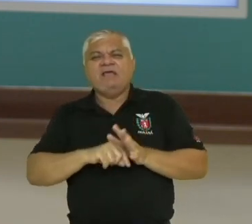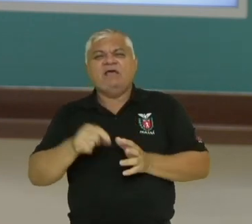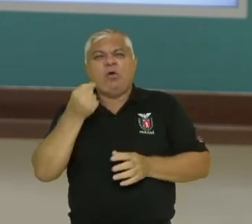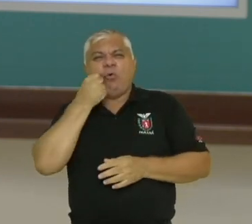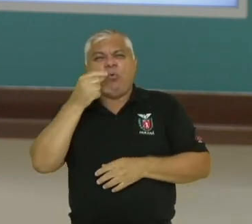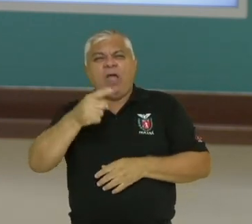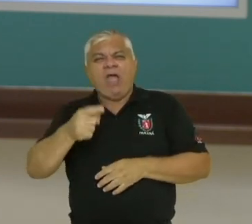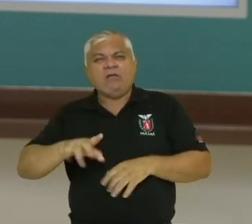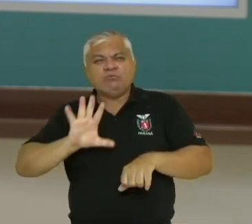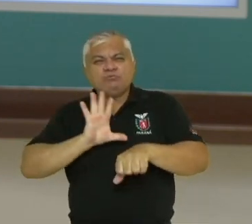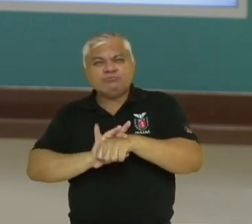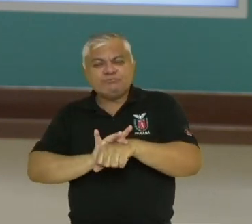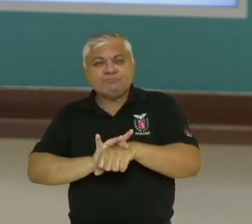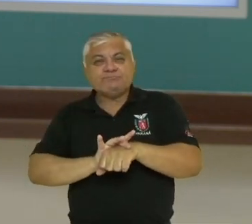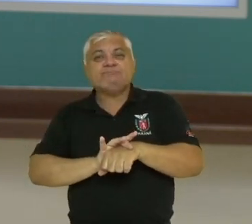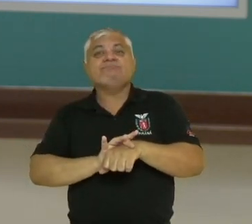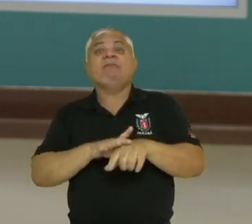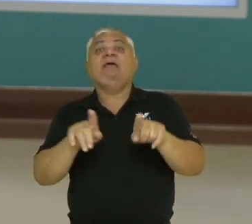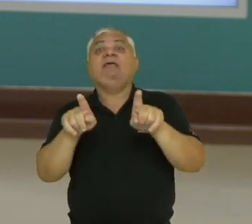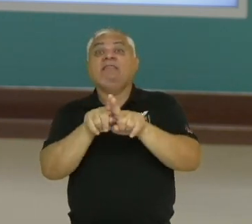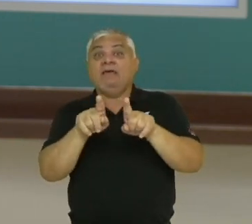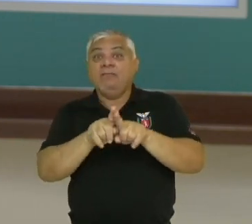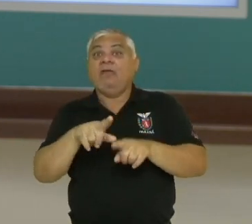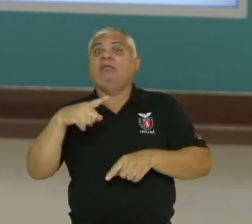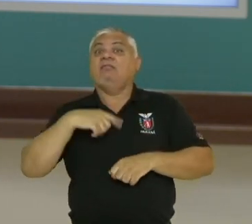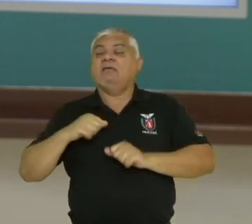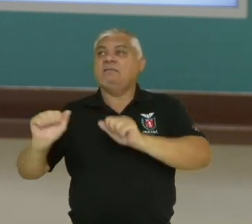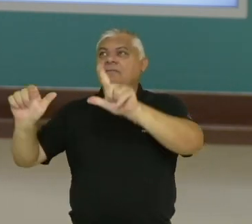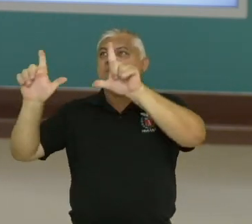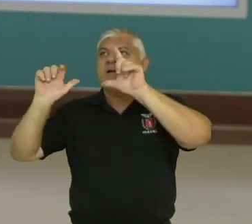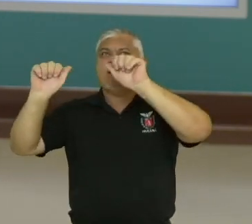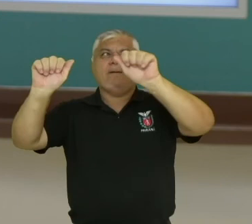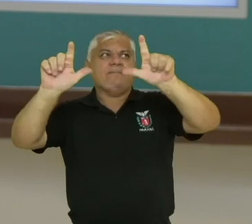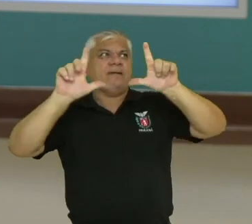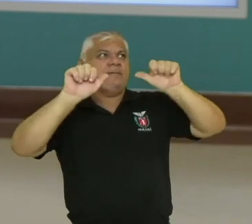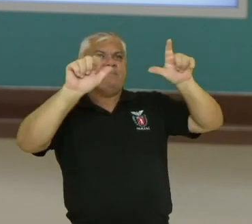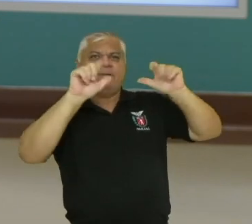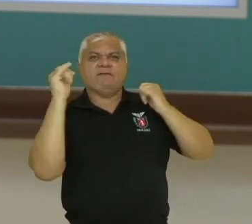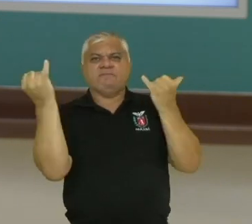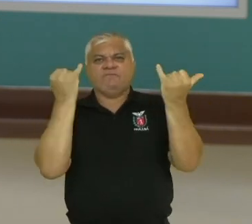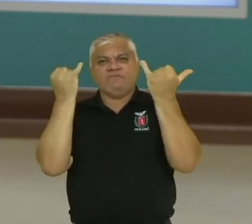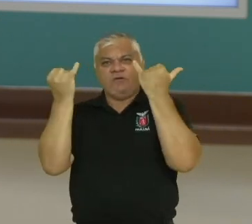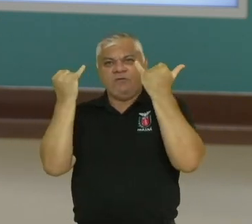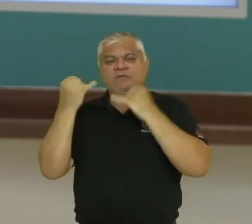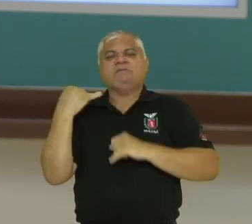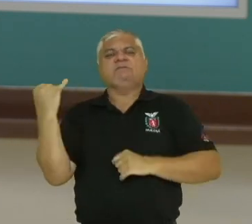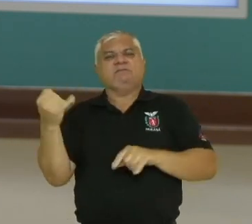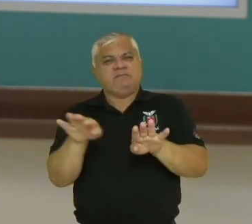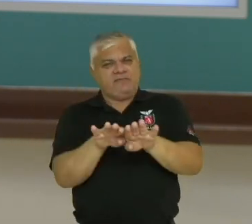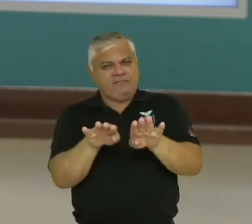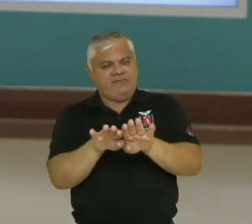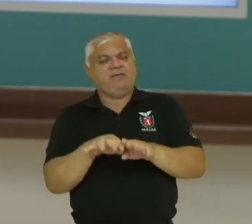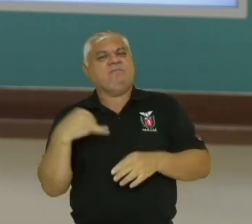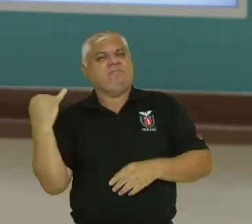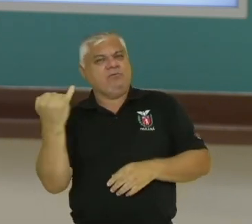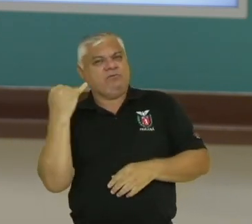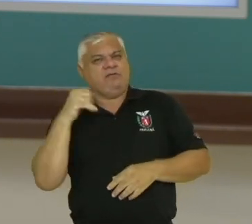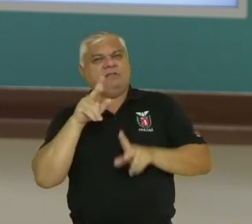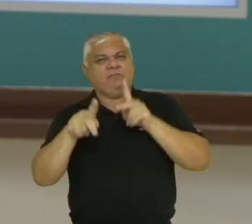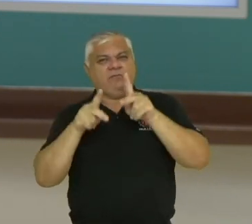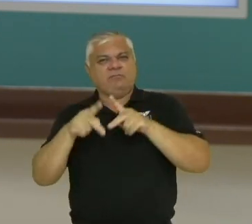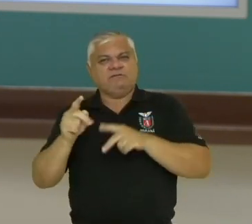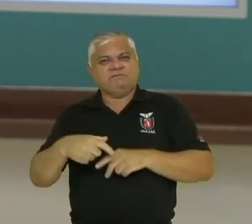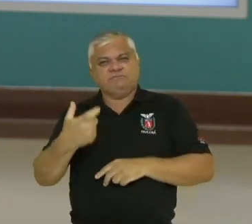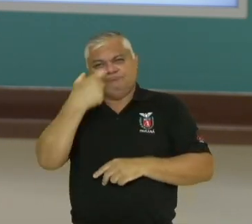leptospirose. E também falamos dos cartazes informativos, da importância desses cartazes para a população,